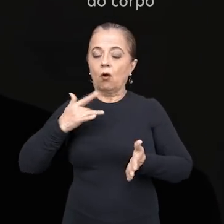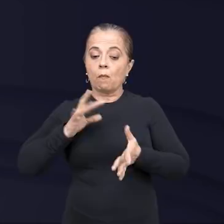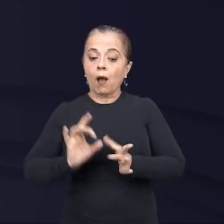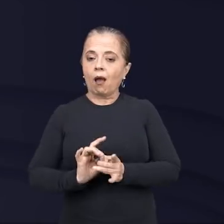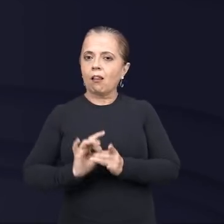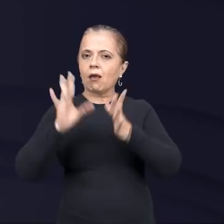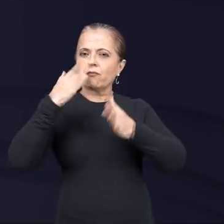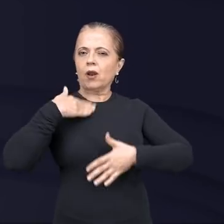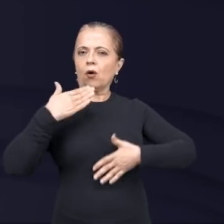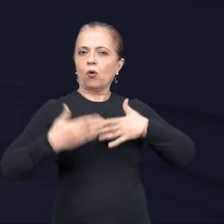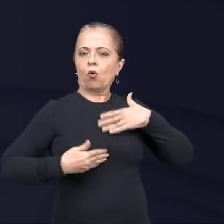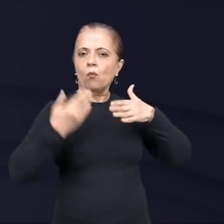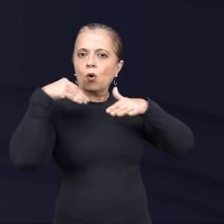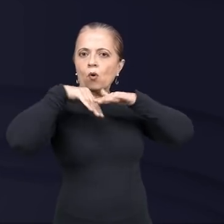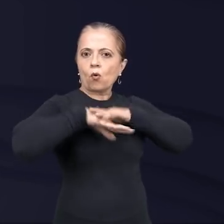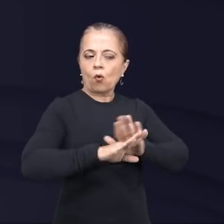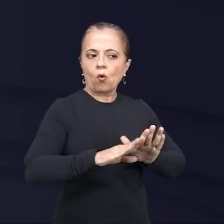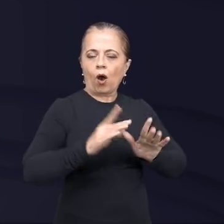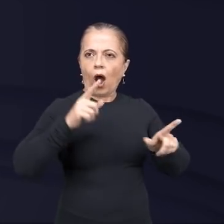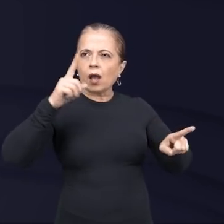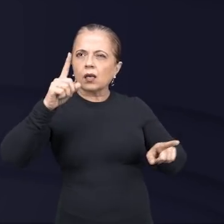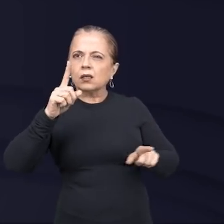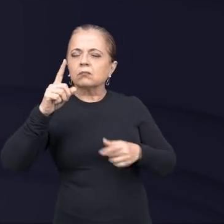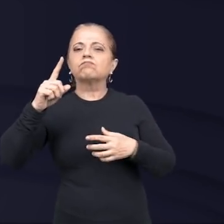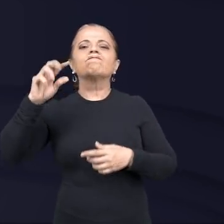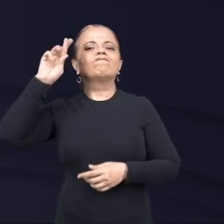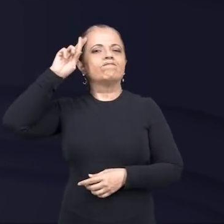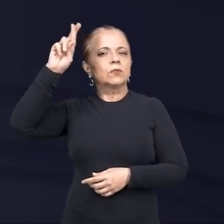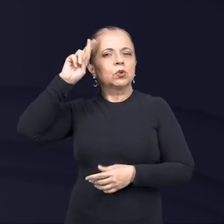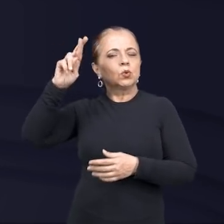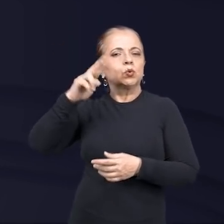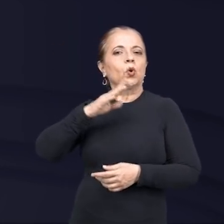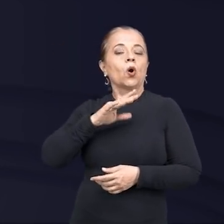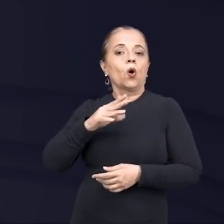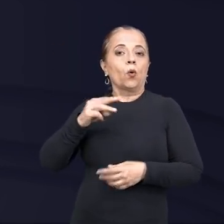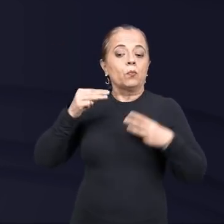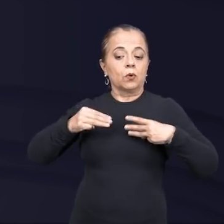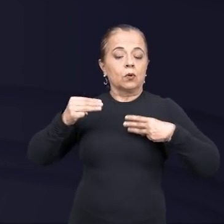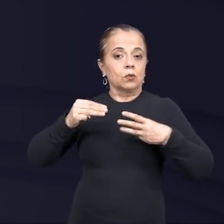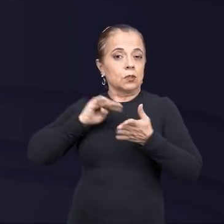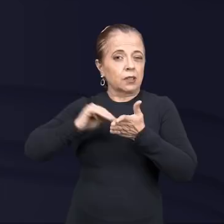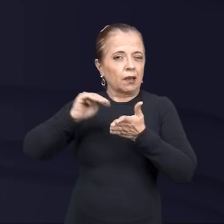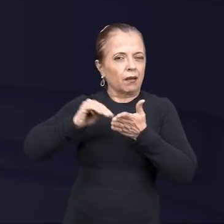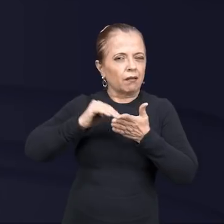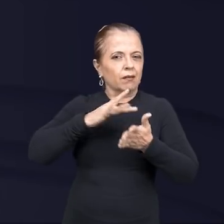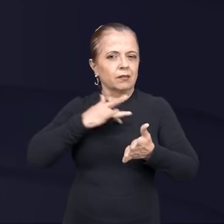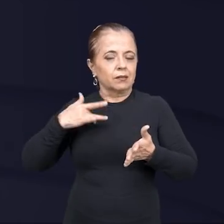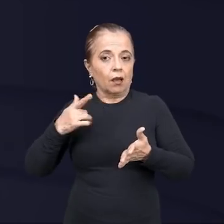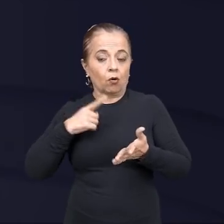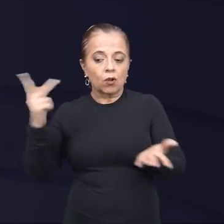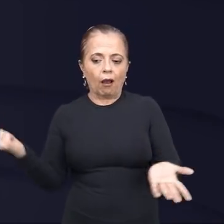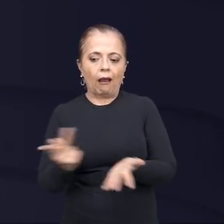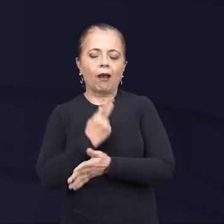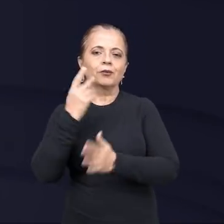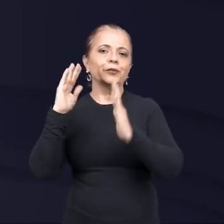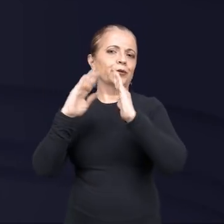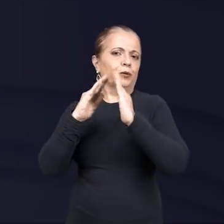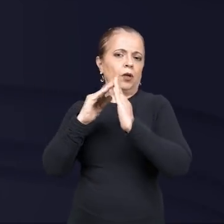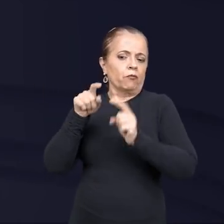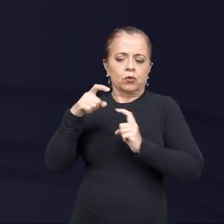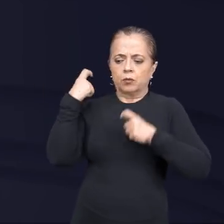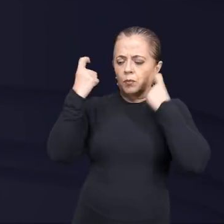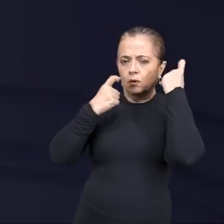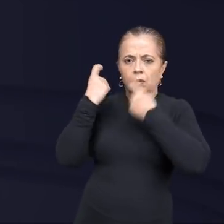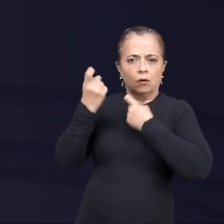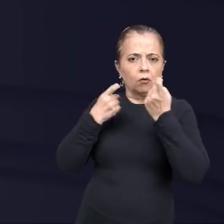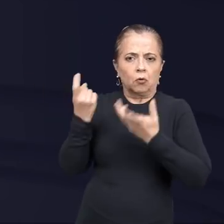corpo. Isso já chama uma certa atenção, né? Porque quando você tem um acidente doméstico, você não tem a menor